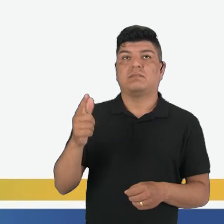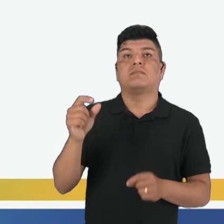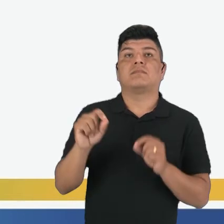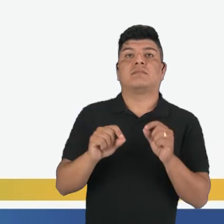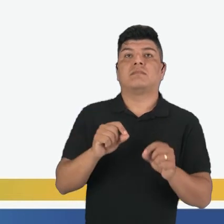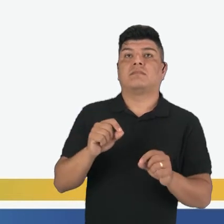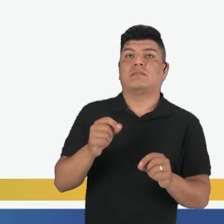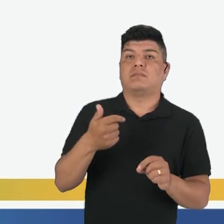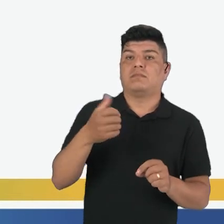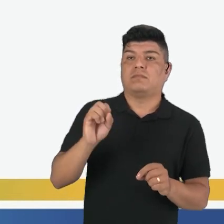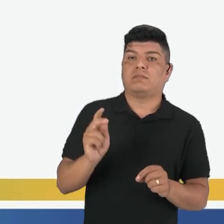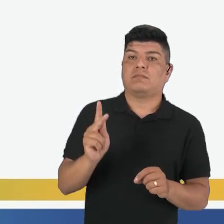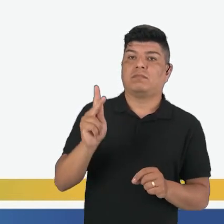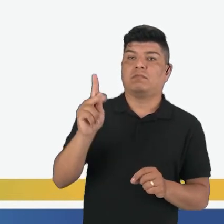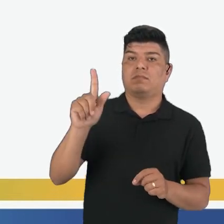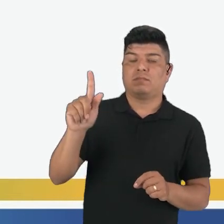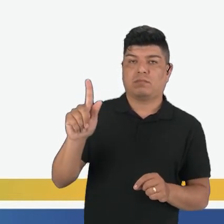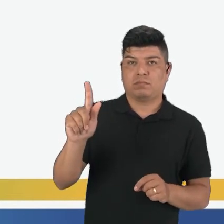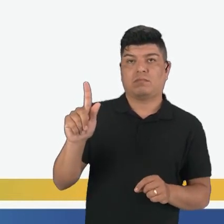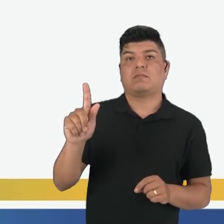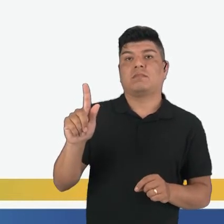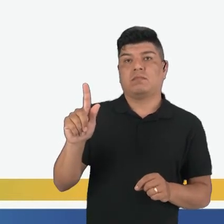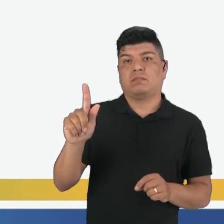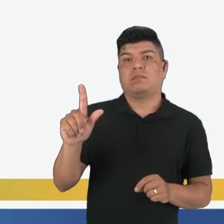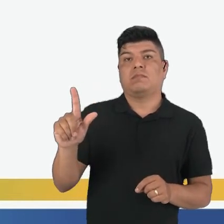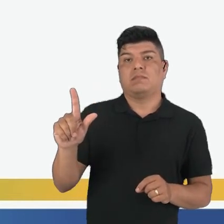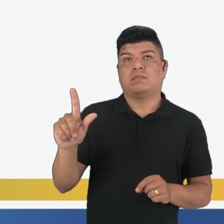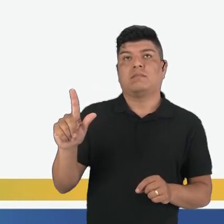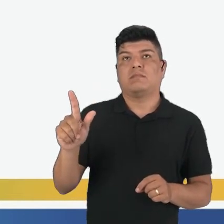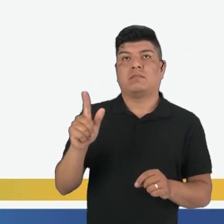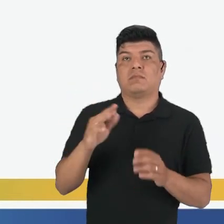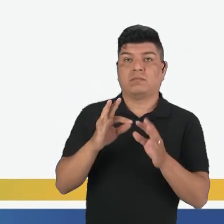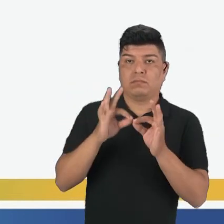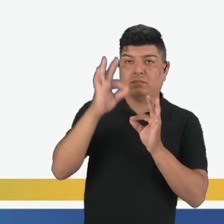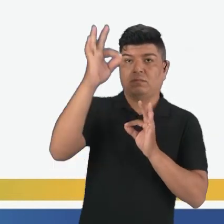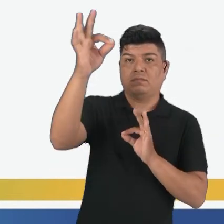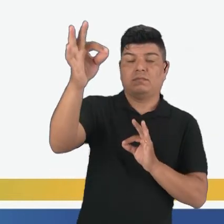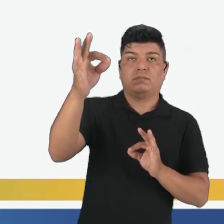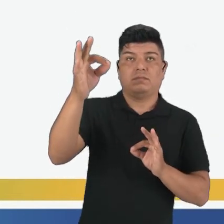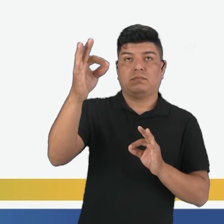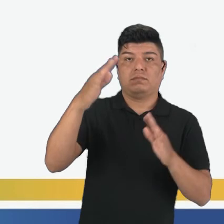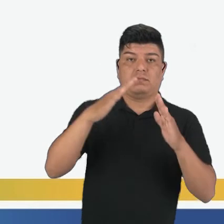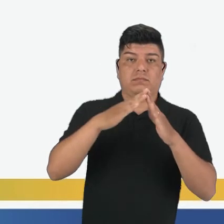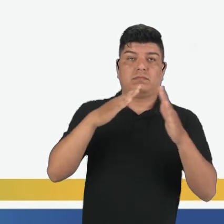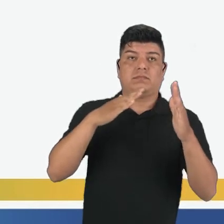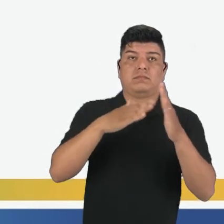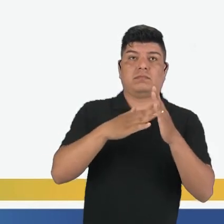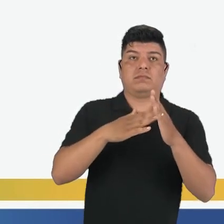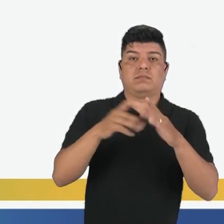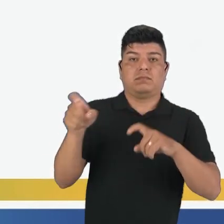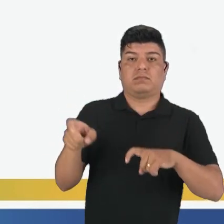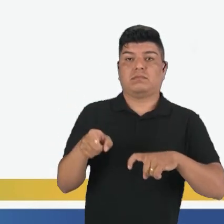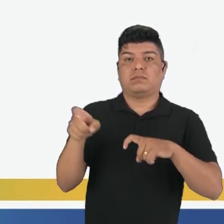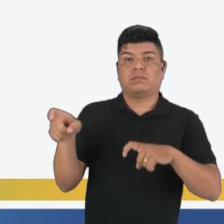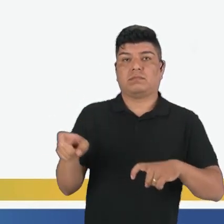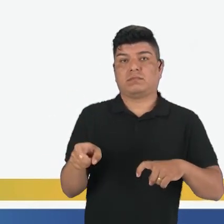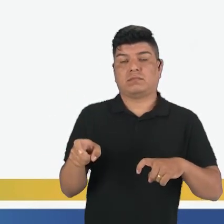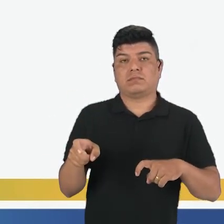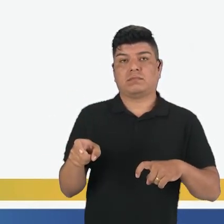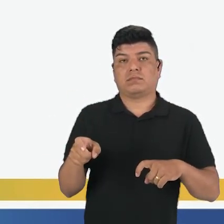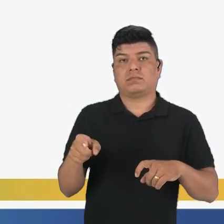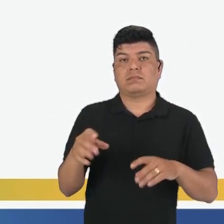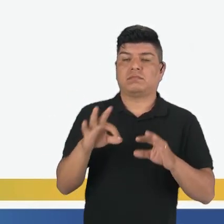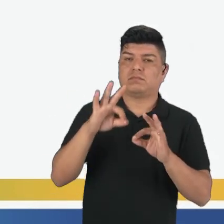gasolina de cada 10 quilômetros percorrido para ir de sua casa ao sítio. Ele